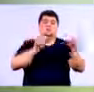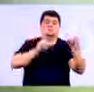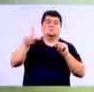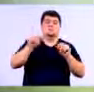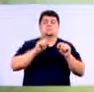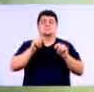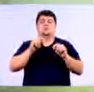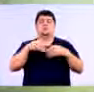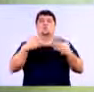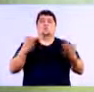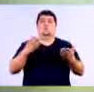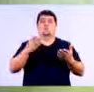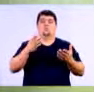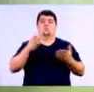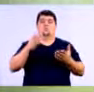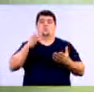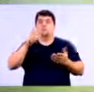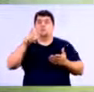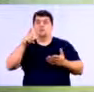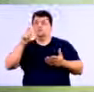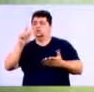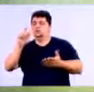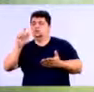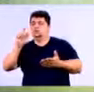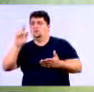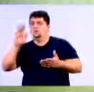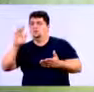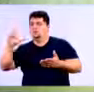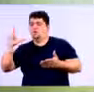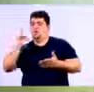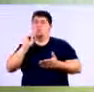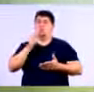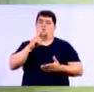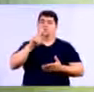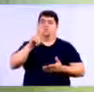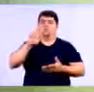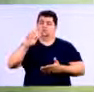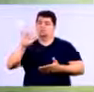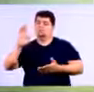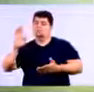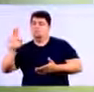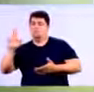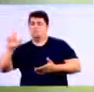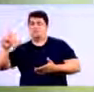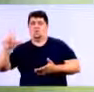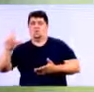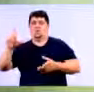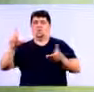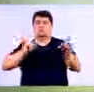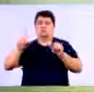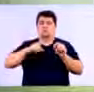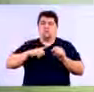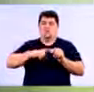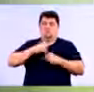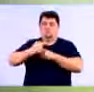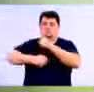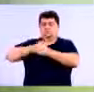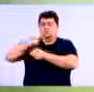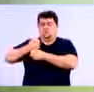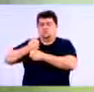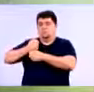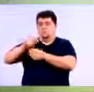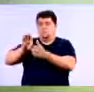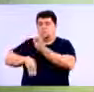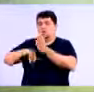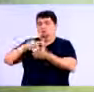VGBL ou PGBL, você tem que entender os tipos de tabela. Regressiva de regresso, que cai numa escala, quanto maior o espaço de tempo investido, menos imposto você paga